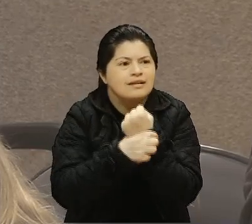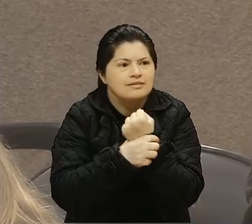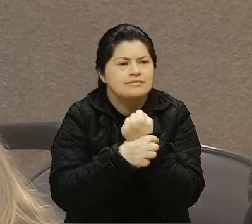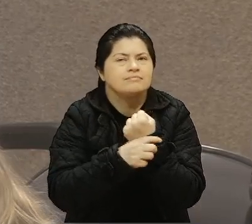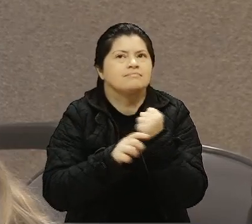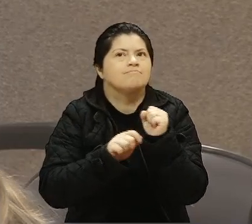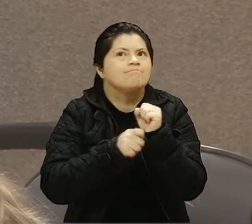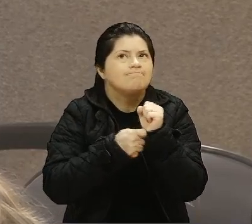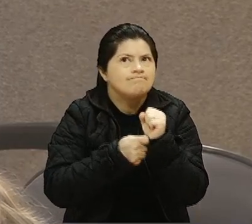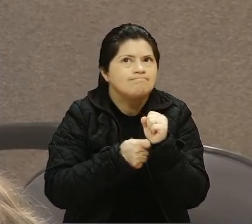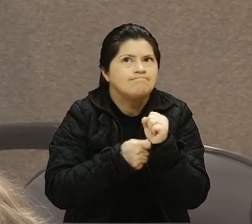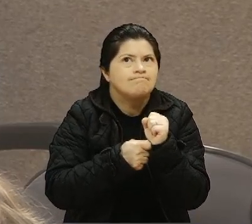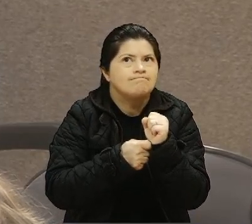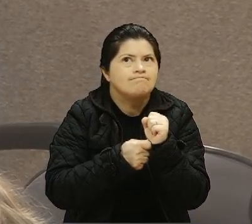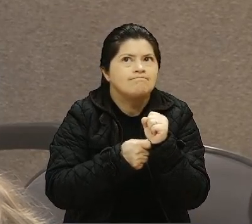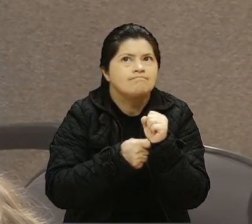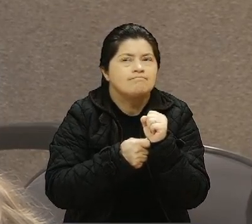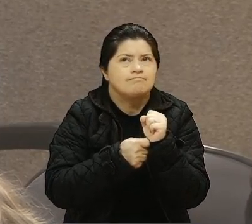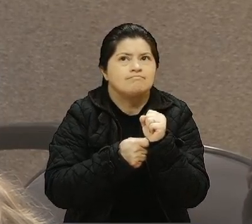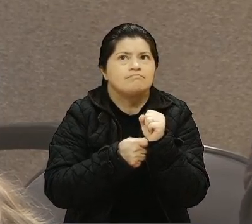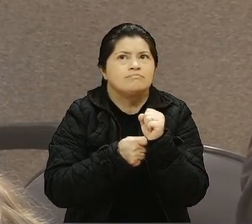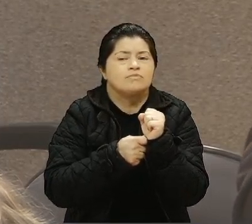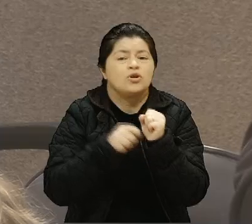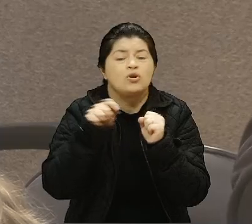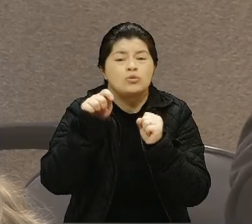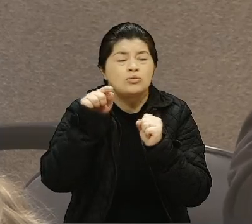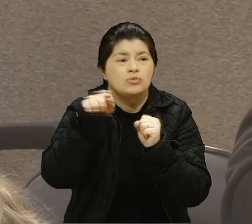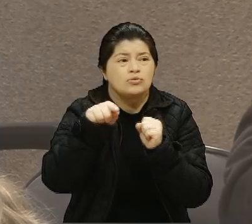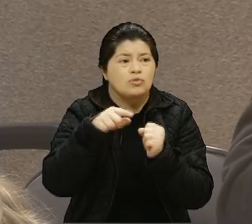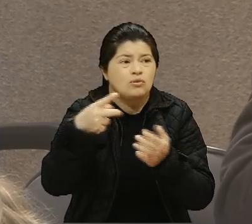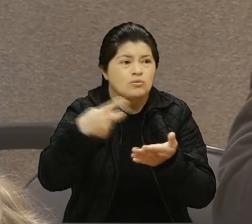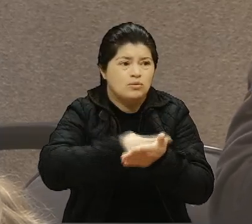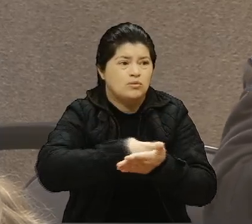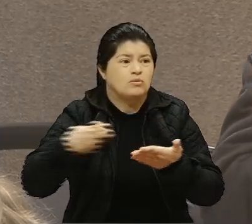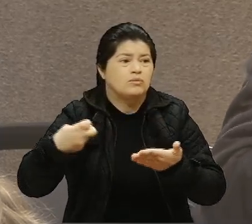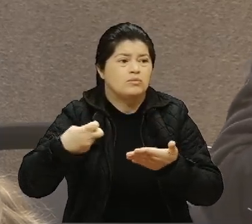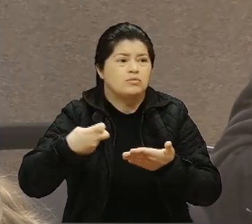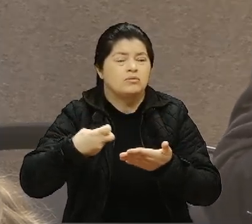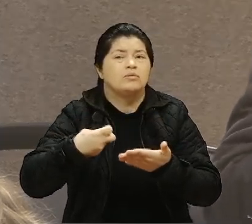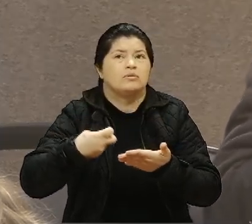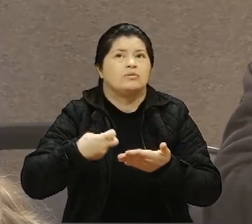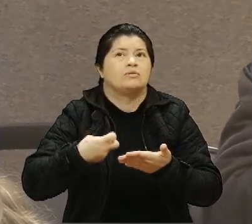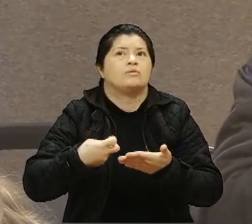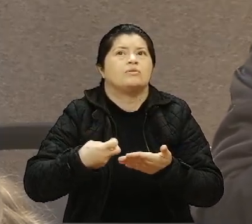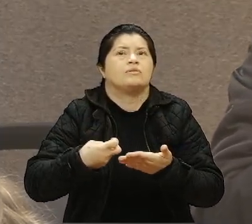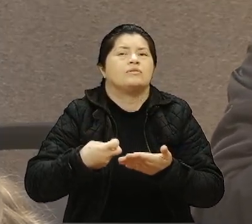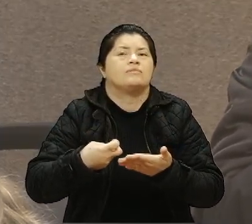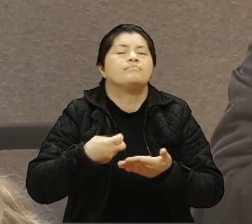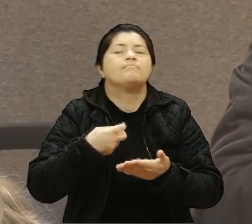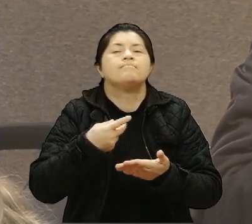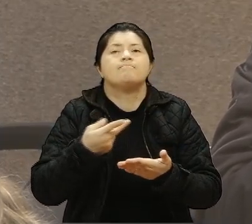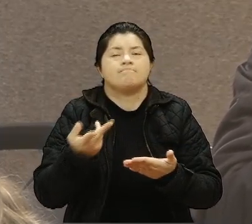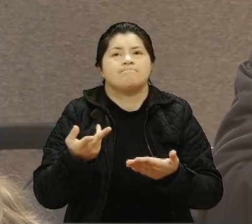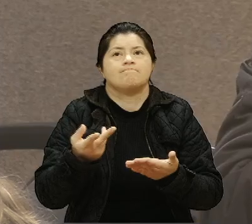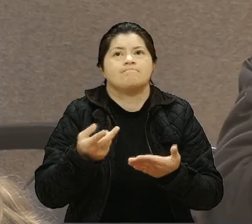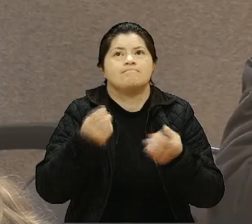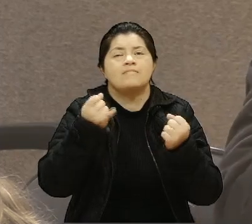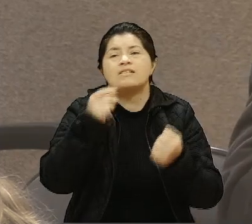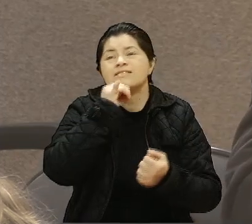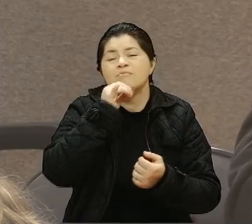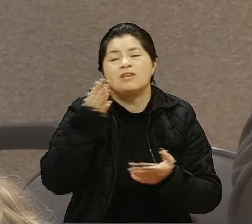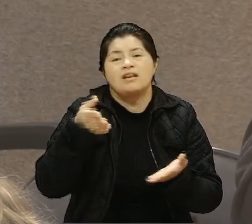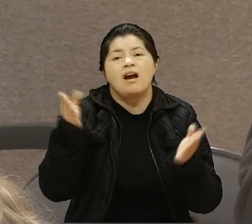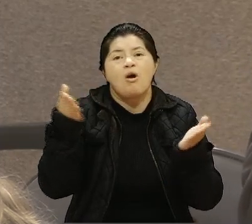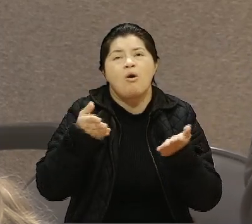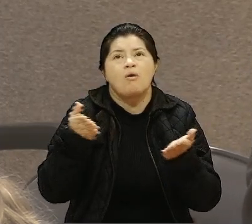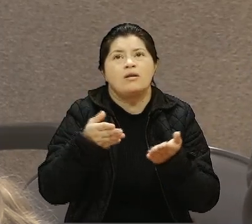seria cassado? O senhor seria cassado. Vamos dar um exemplo de aqui agora. Mas